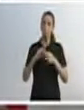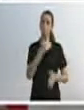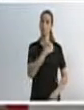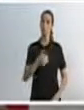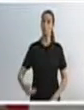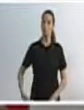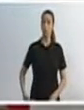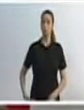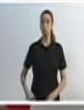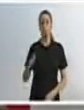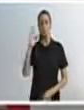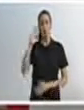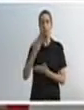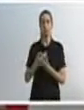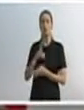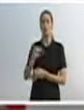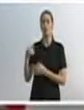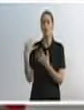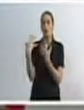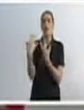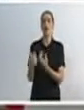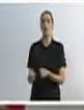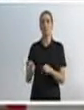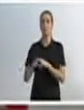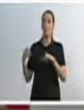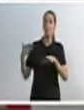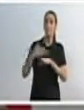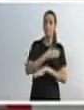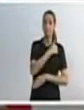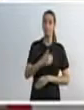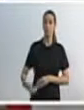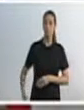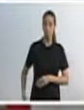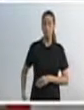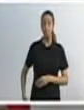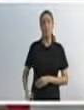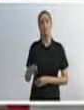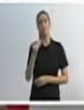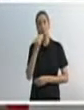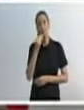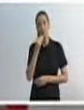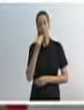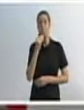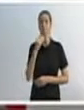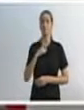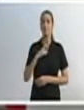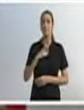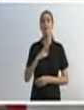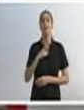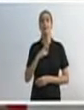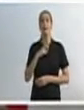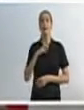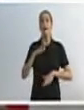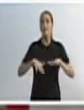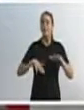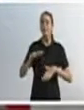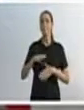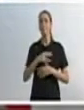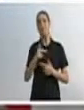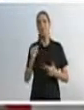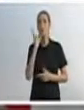Tenho certeza que vai atender, ele tem atendido aí algumas reivindicações. Claro que não tem atendido a contento, mas vai,